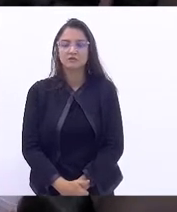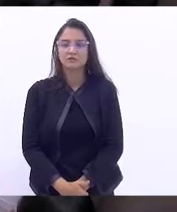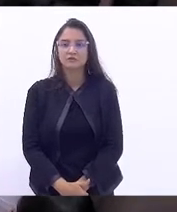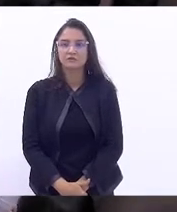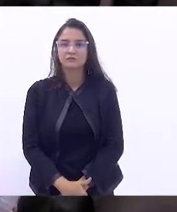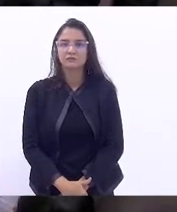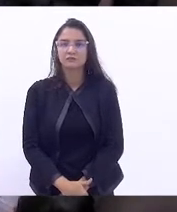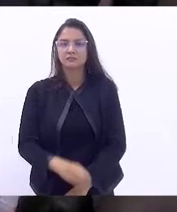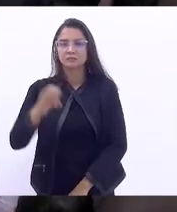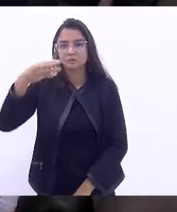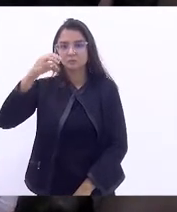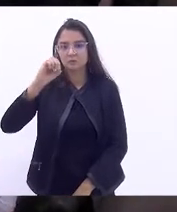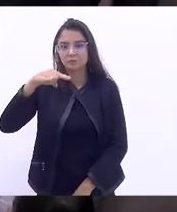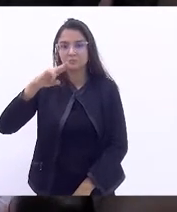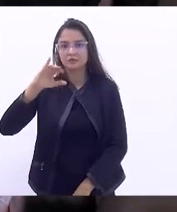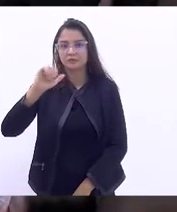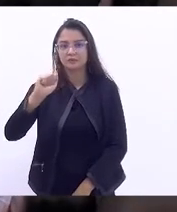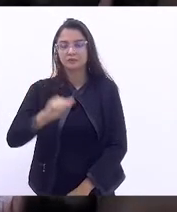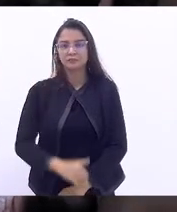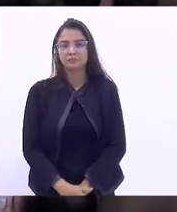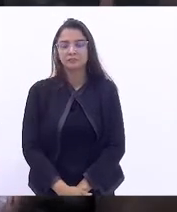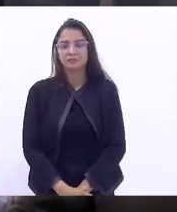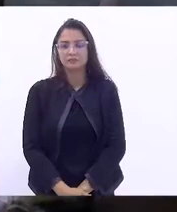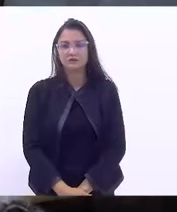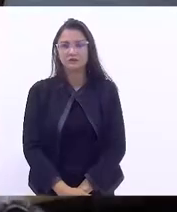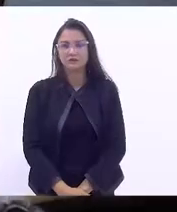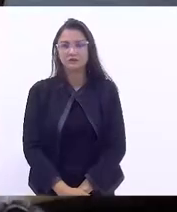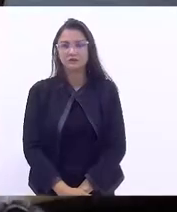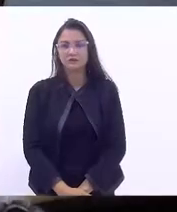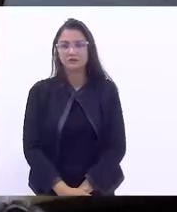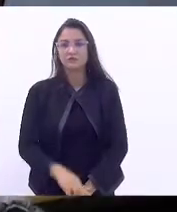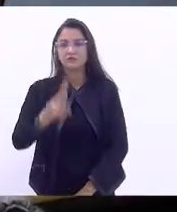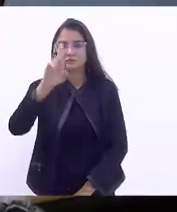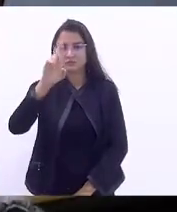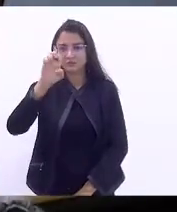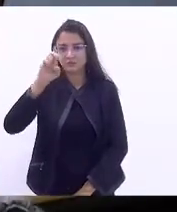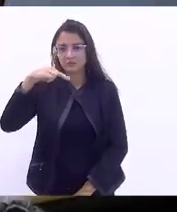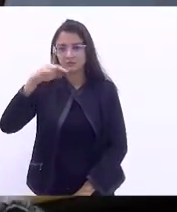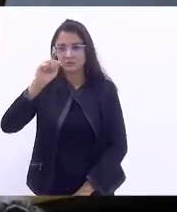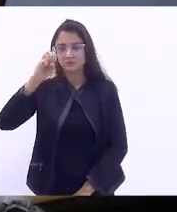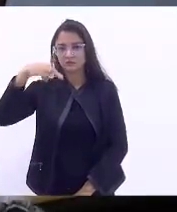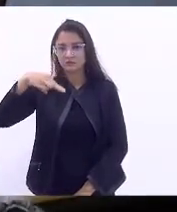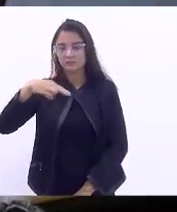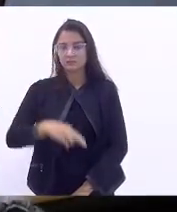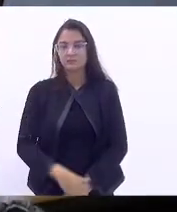Mônica Francisco. Deputado Renan Ferreirinha.